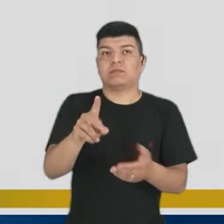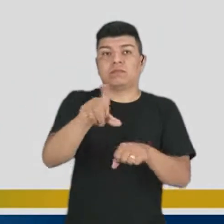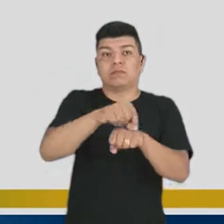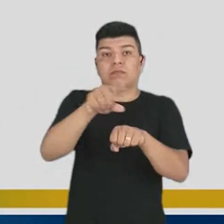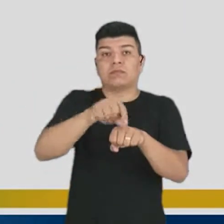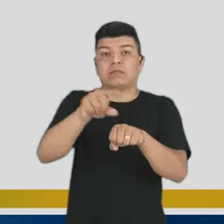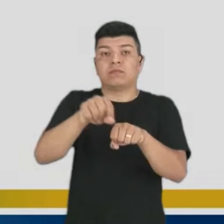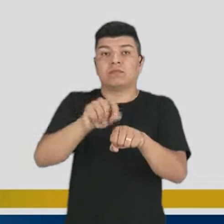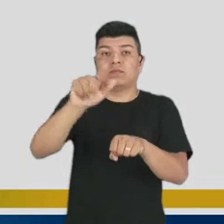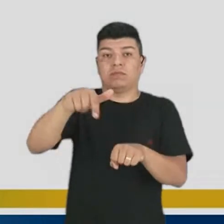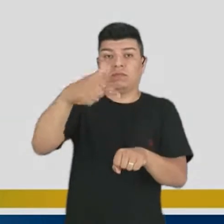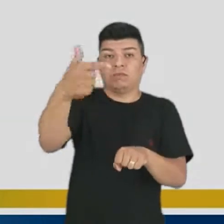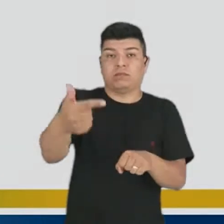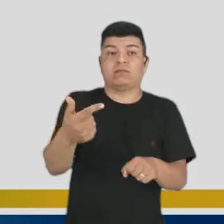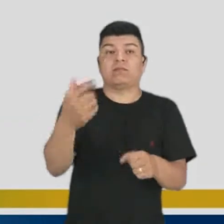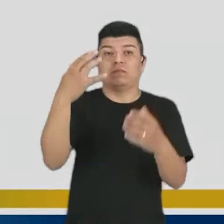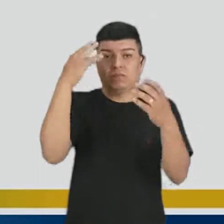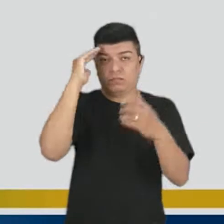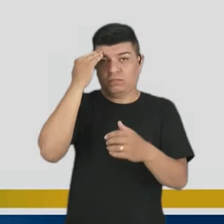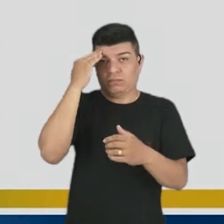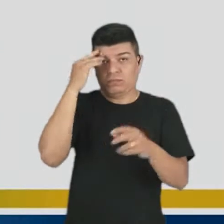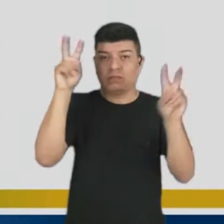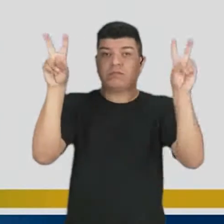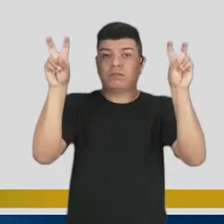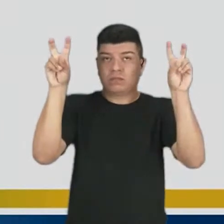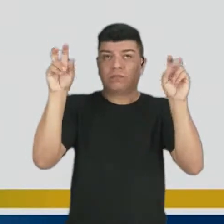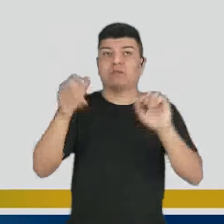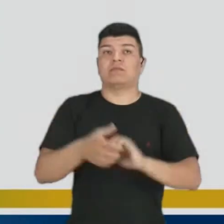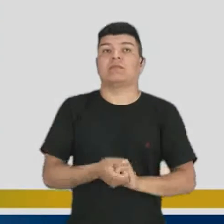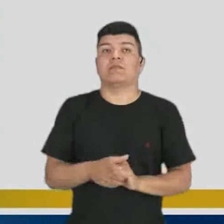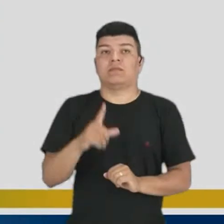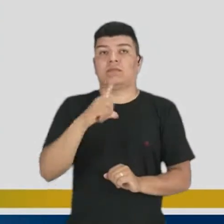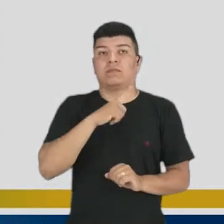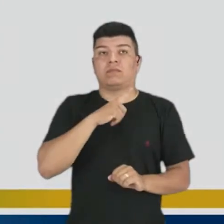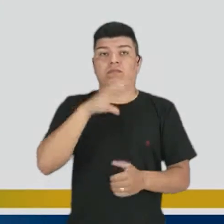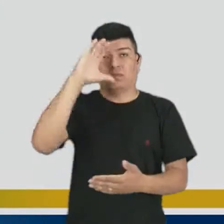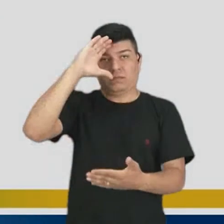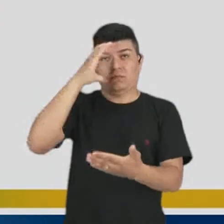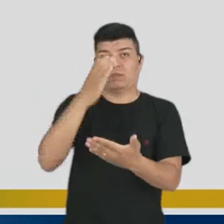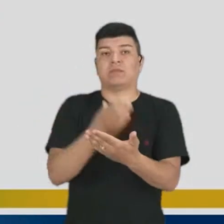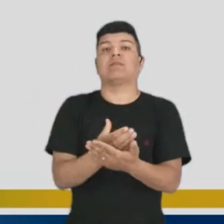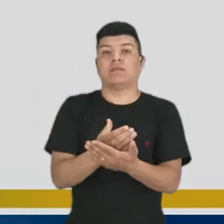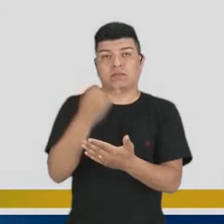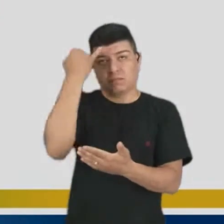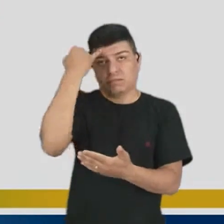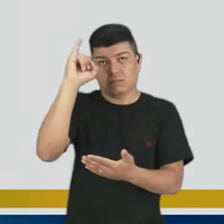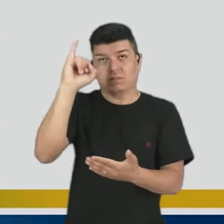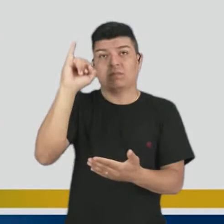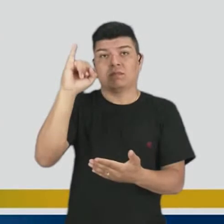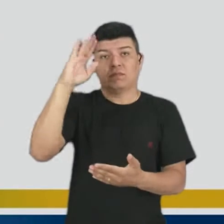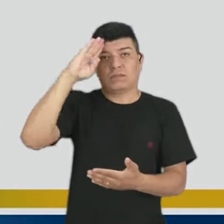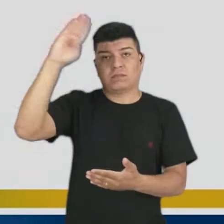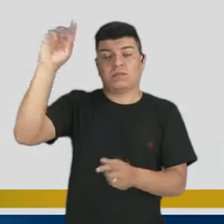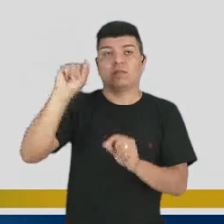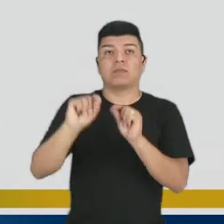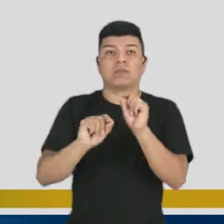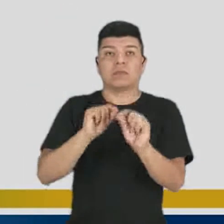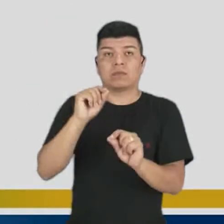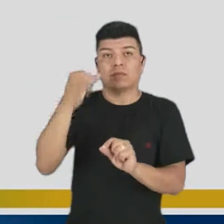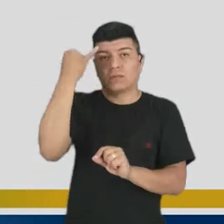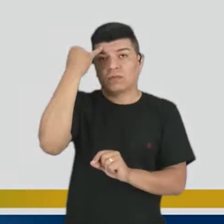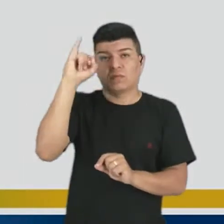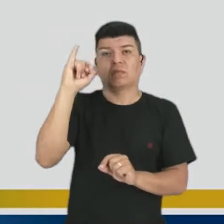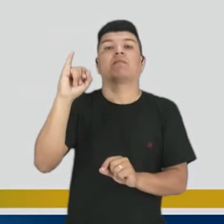para convencer o outro a respeito de um assunto. E nós temos também a tese, que é a ideia central do nosso texto, é aquela